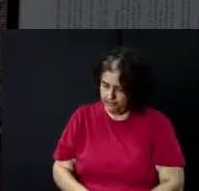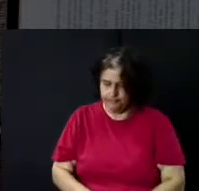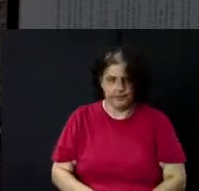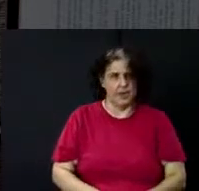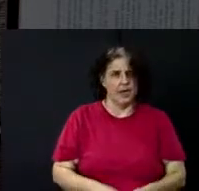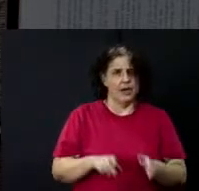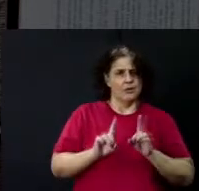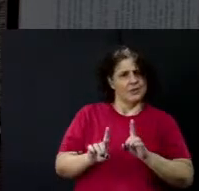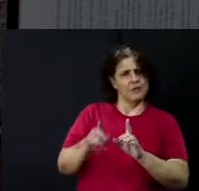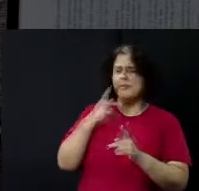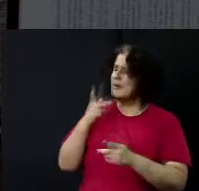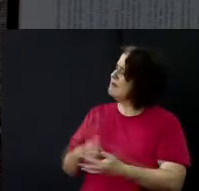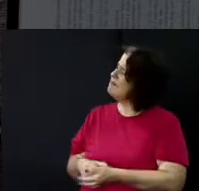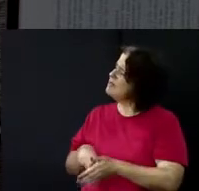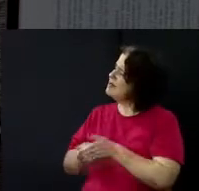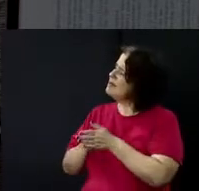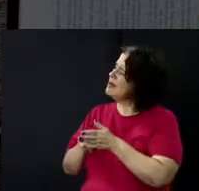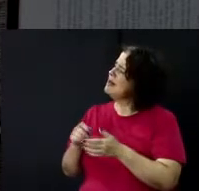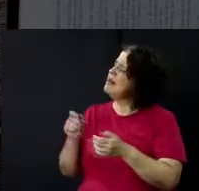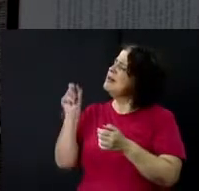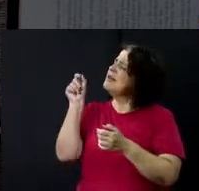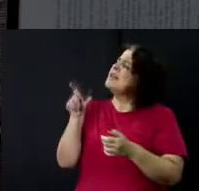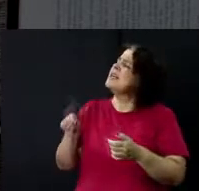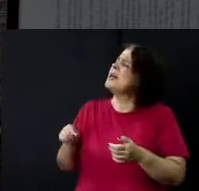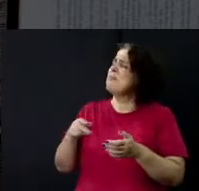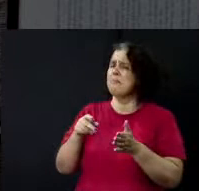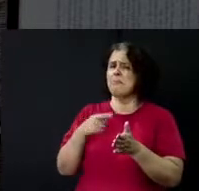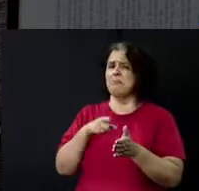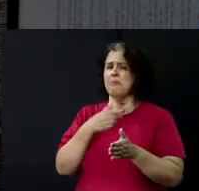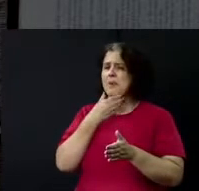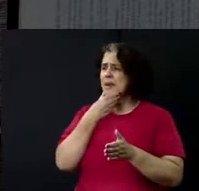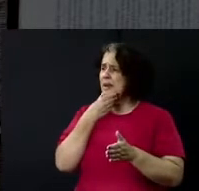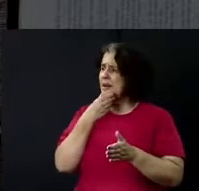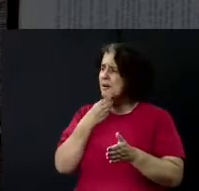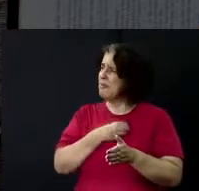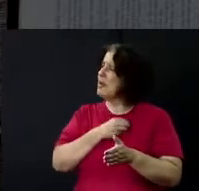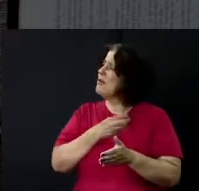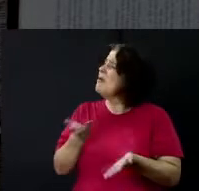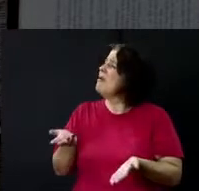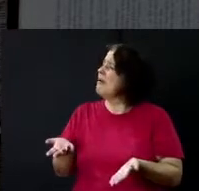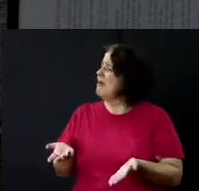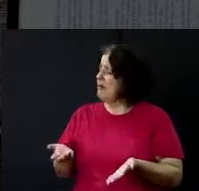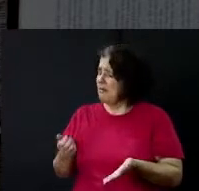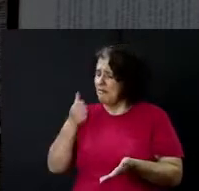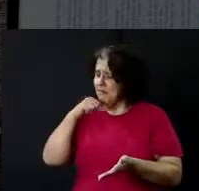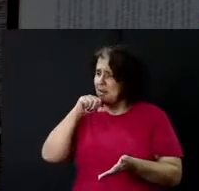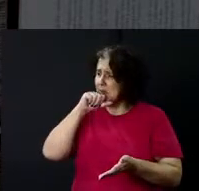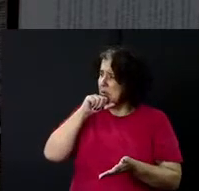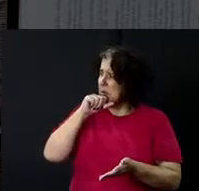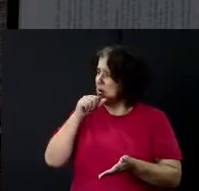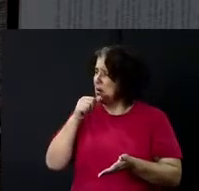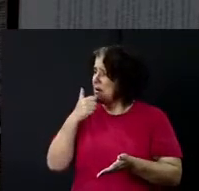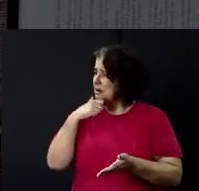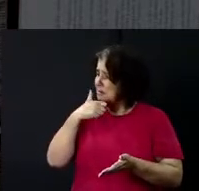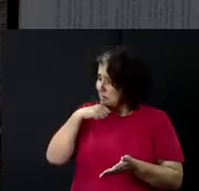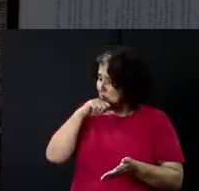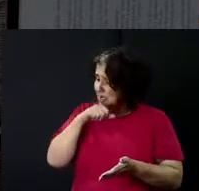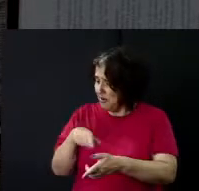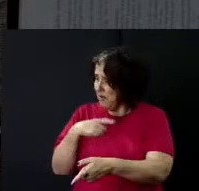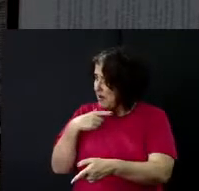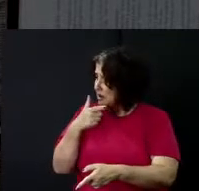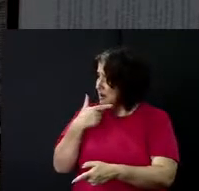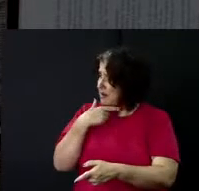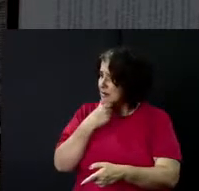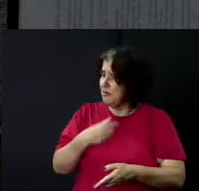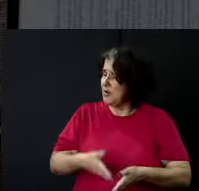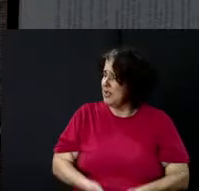pecou, este ou seus pais, para que nascesse cego? Respondeu Jesus: nem ele